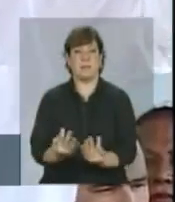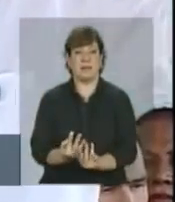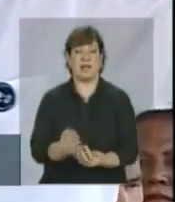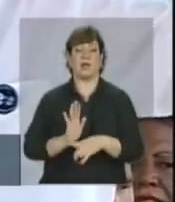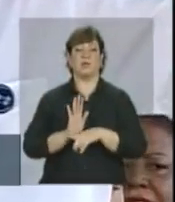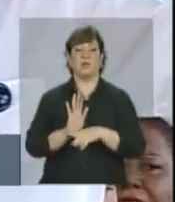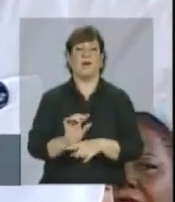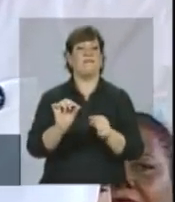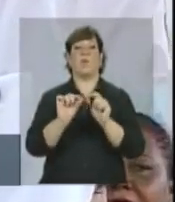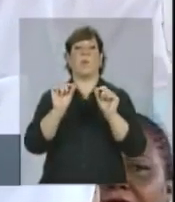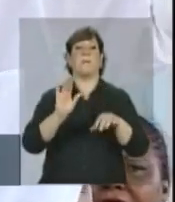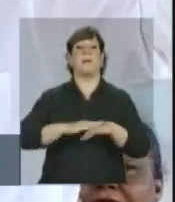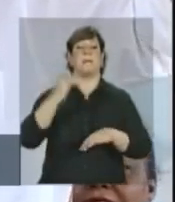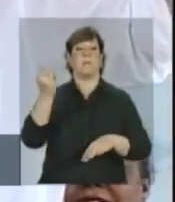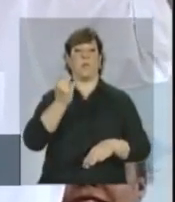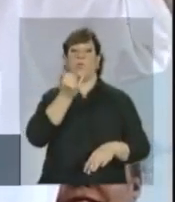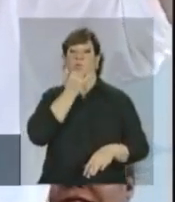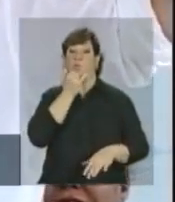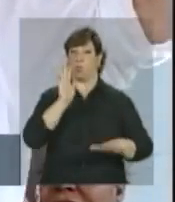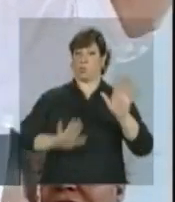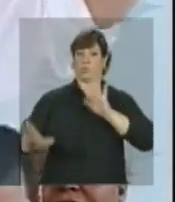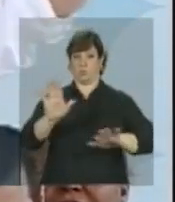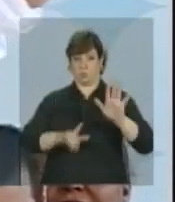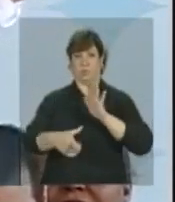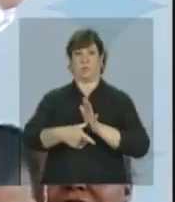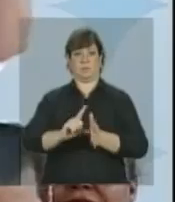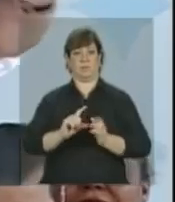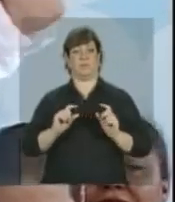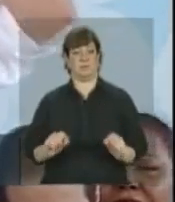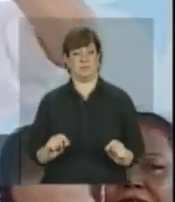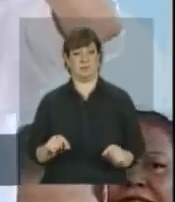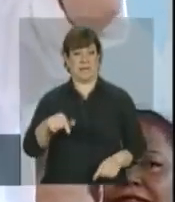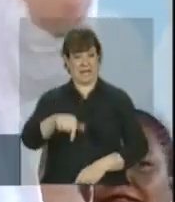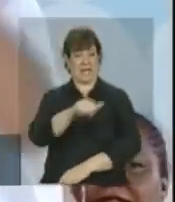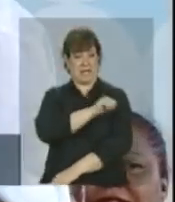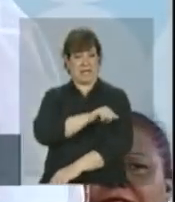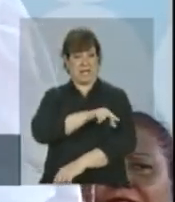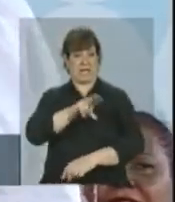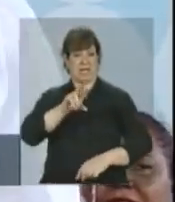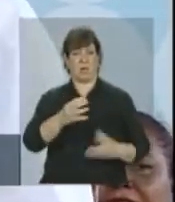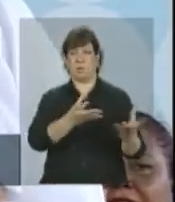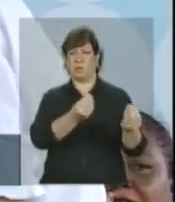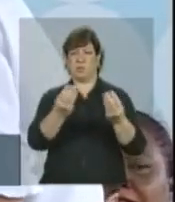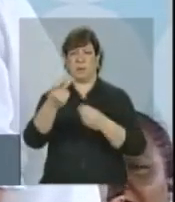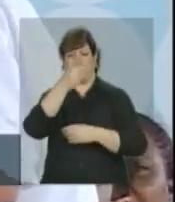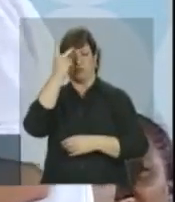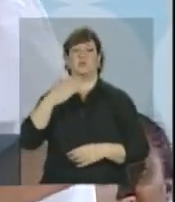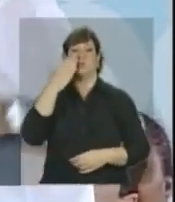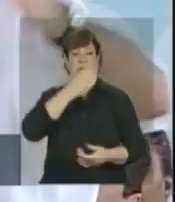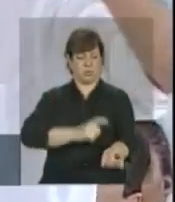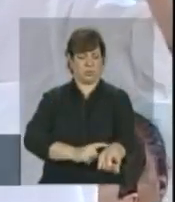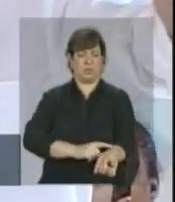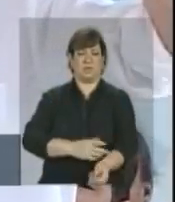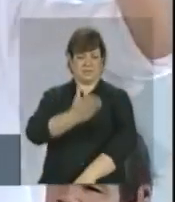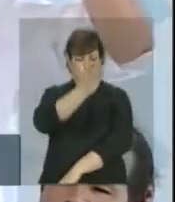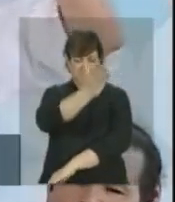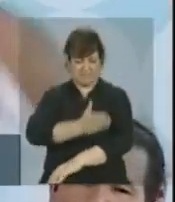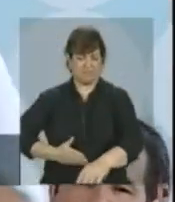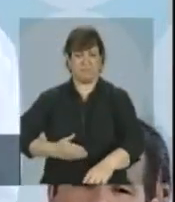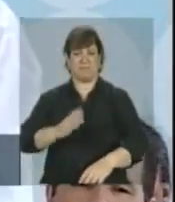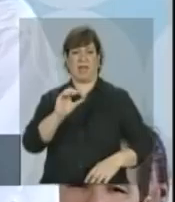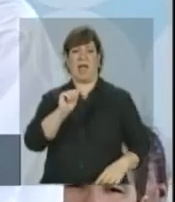fazer aquilo que é mais importante, que é a prevenção. O Rio é o campeão brasileiro de amputados, diabetes, e porque a gente